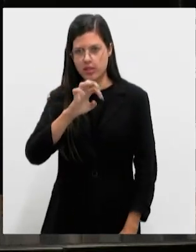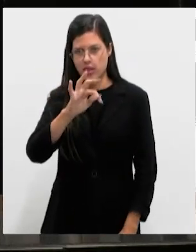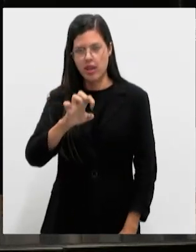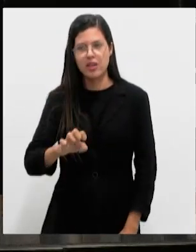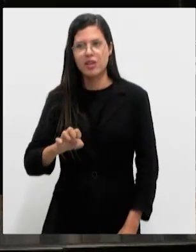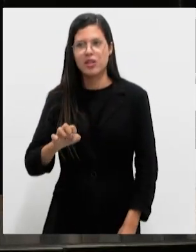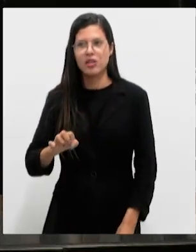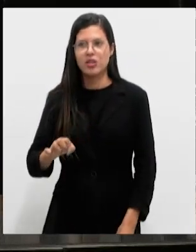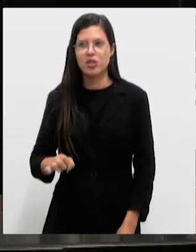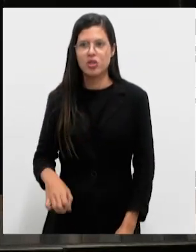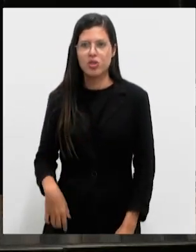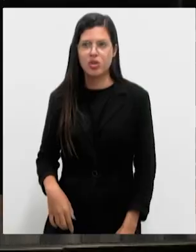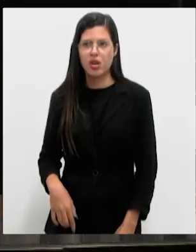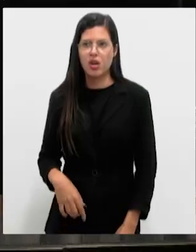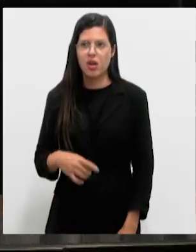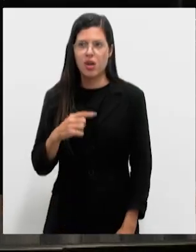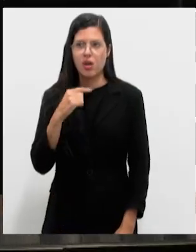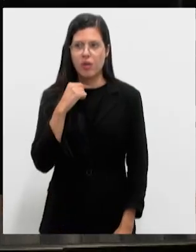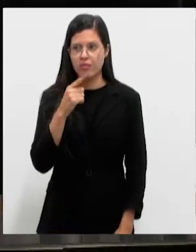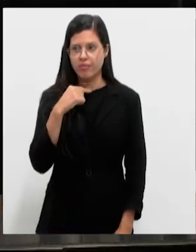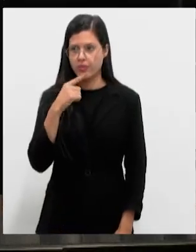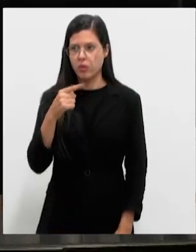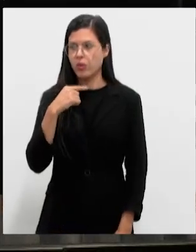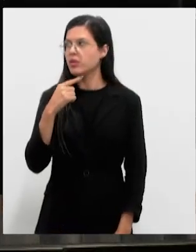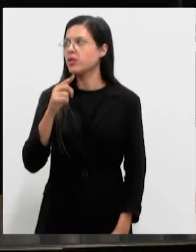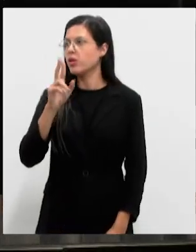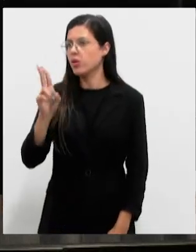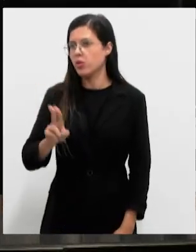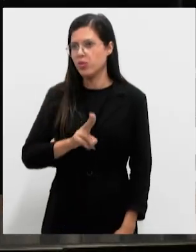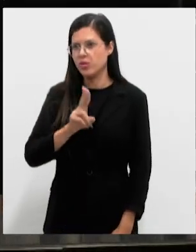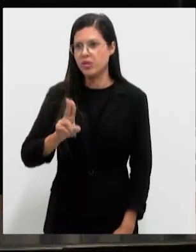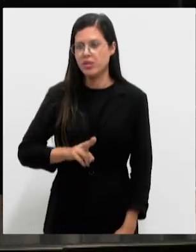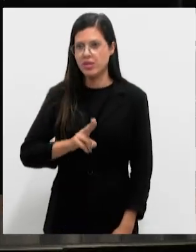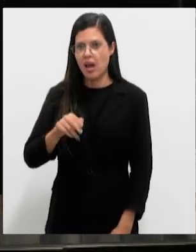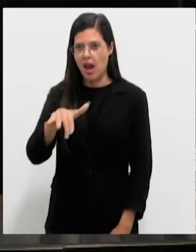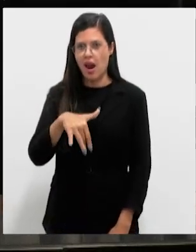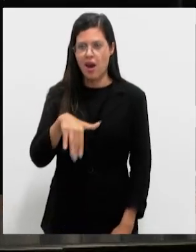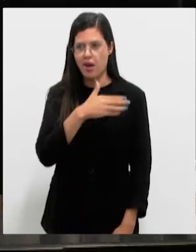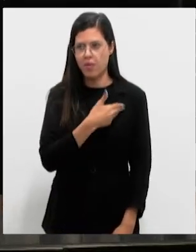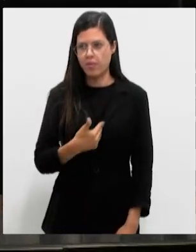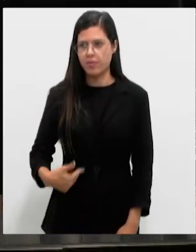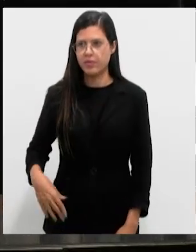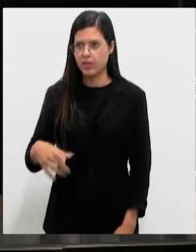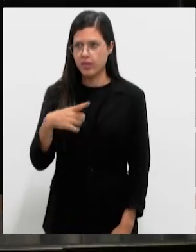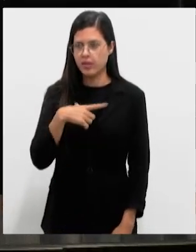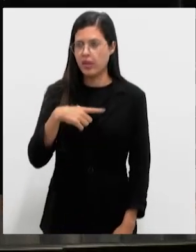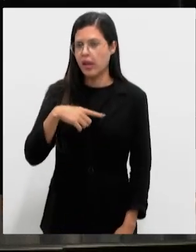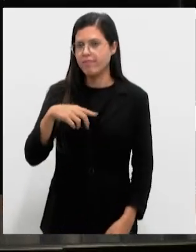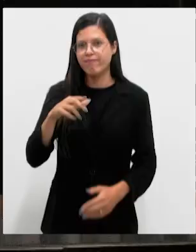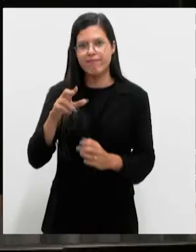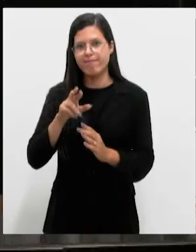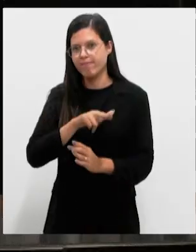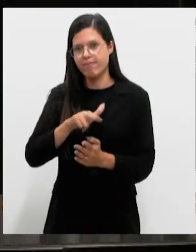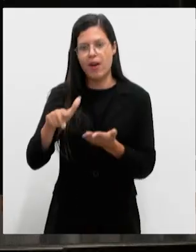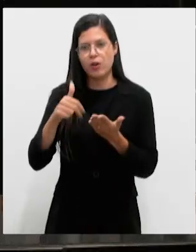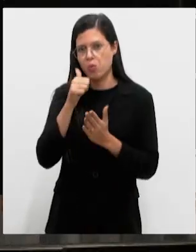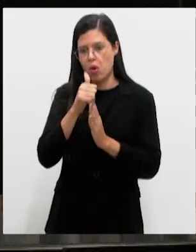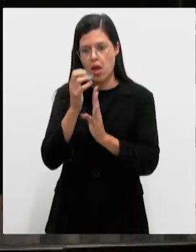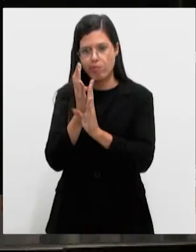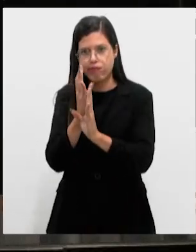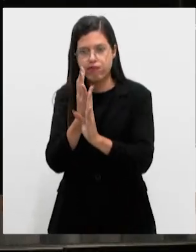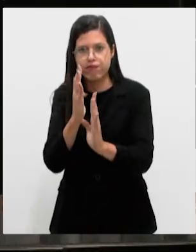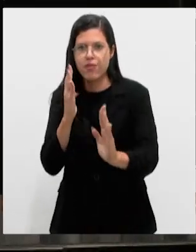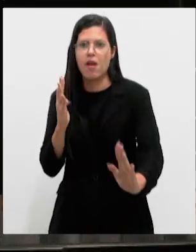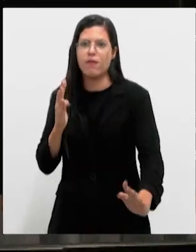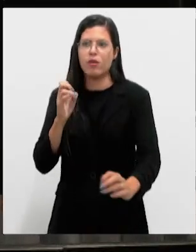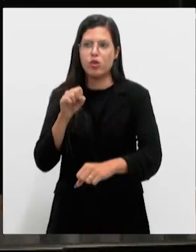a rede pública, porque tem tantas mulheres aguardando, né, na fila quimioterapia, que chegaria a ser injusto. Então, como eu